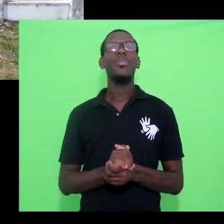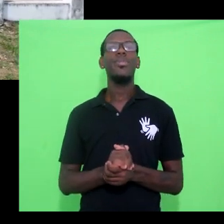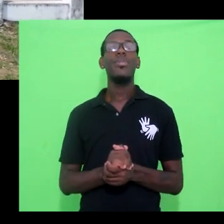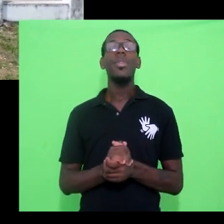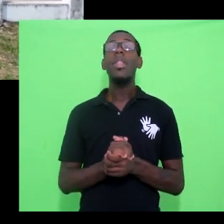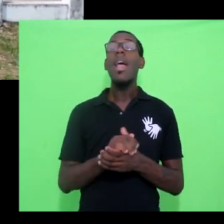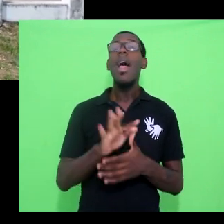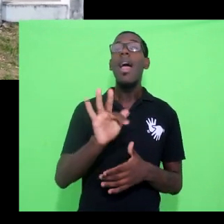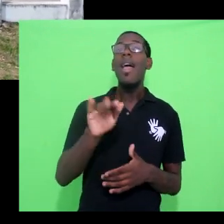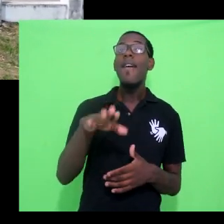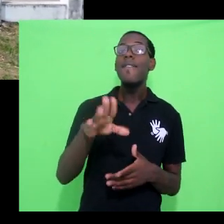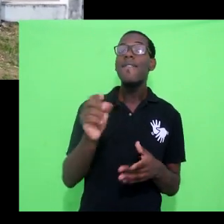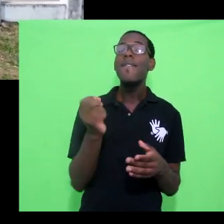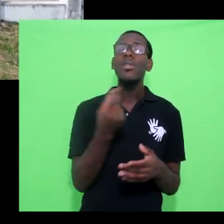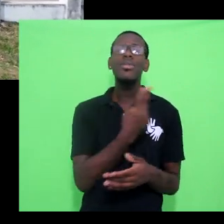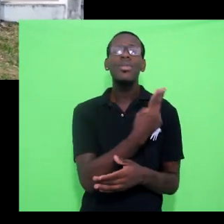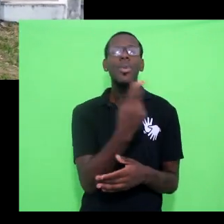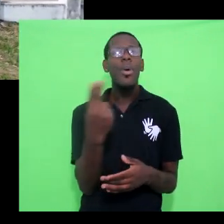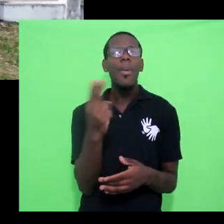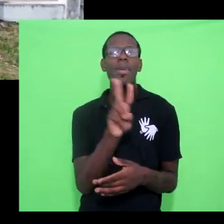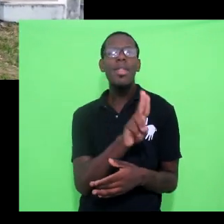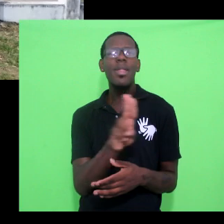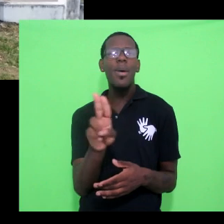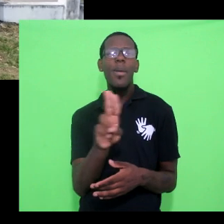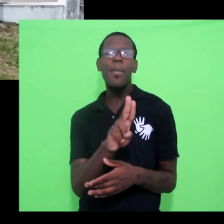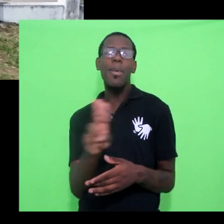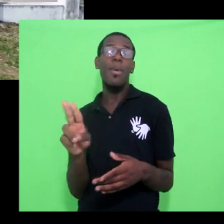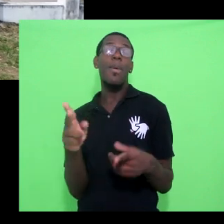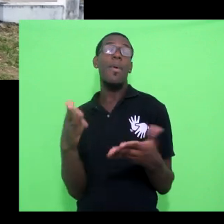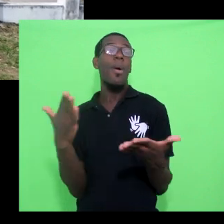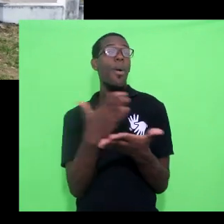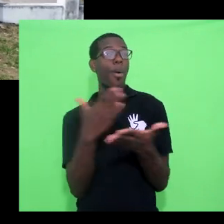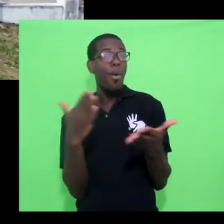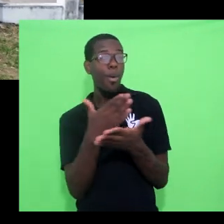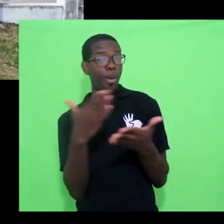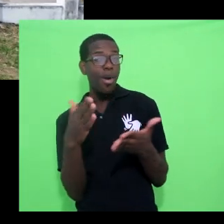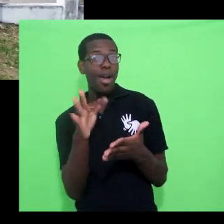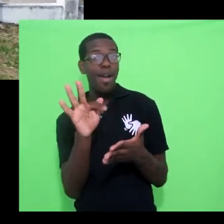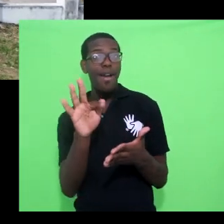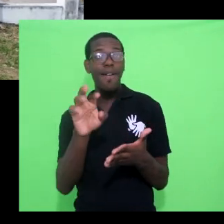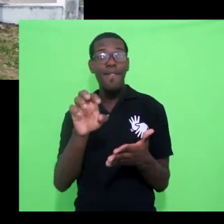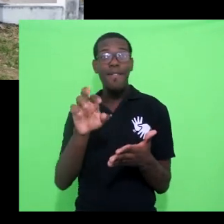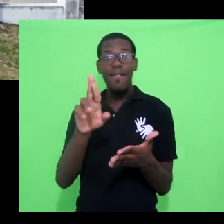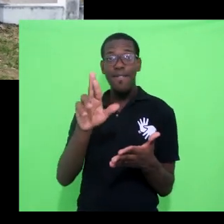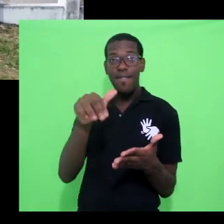Rui Afrânio, Valdir Pereira, né, outros nomes, Fernando